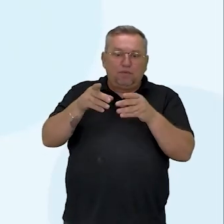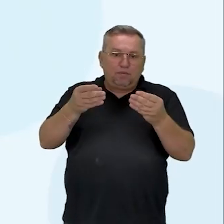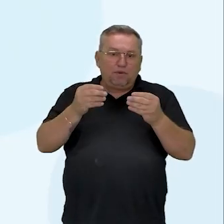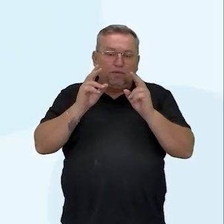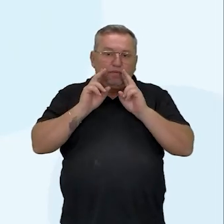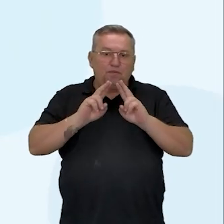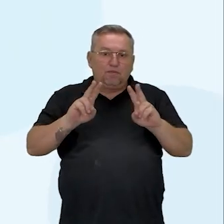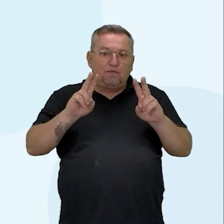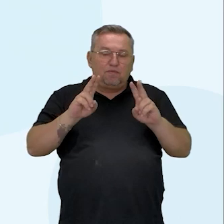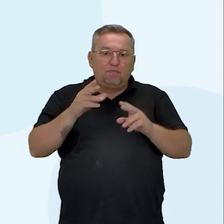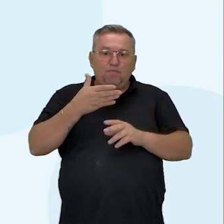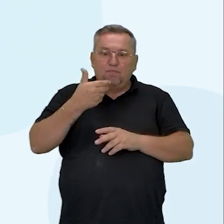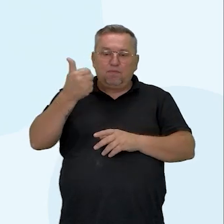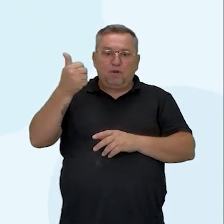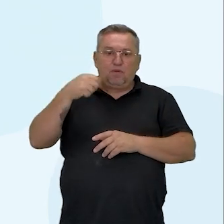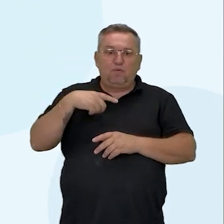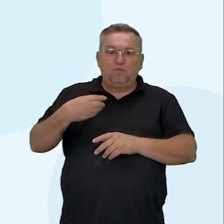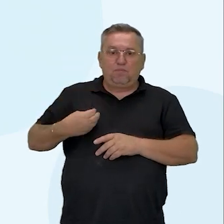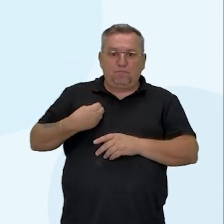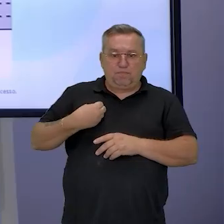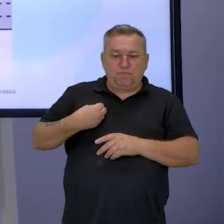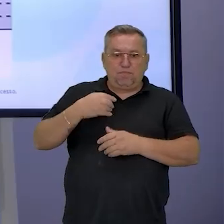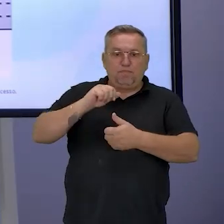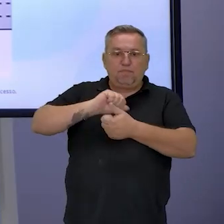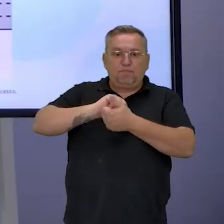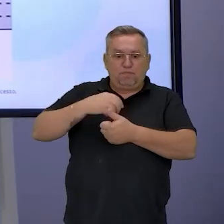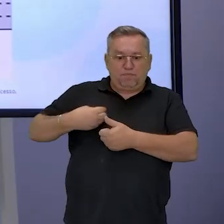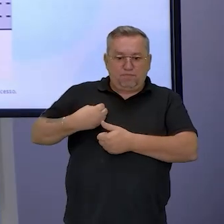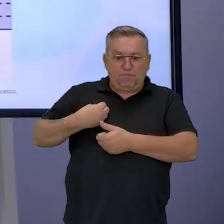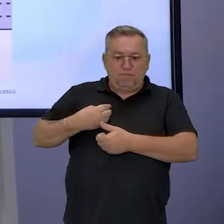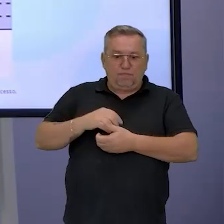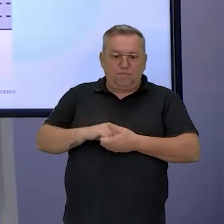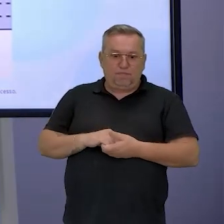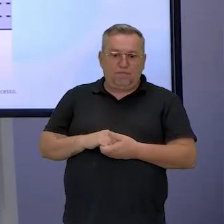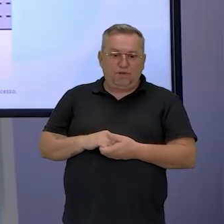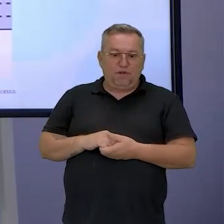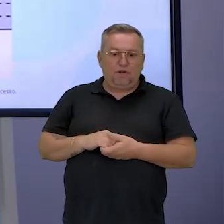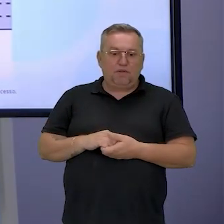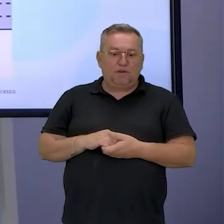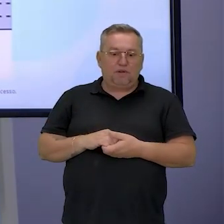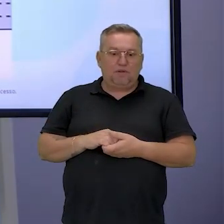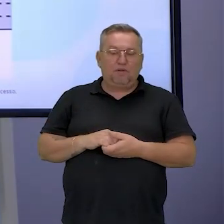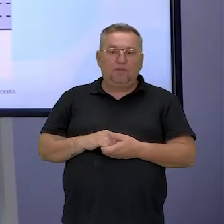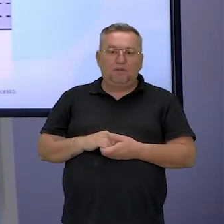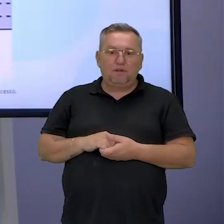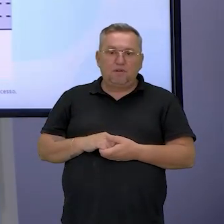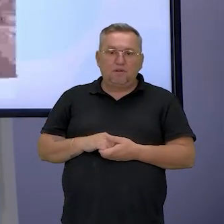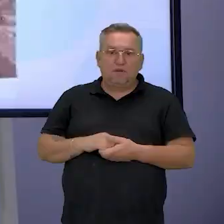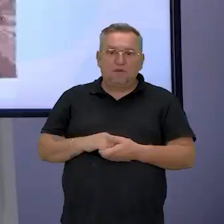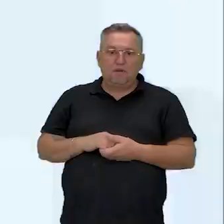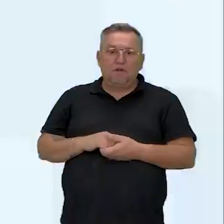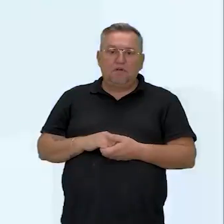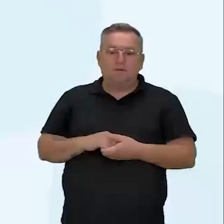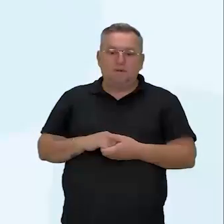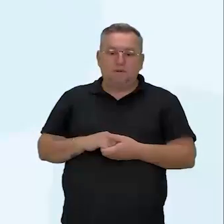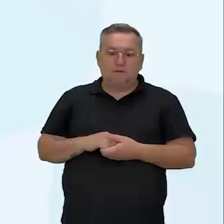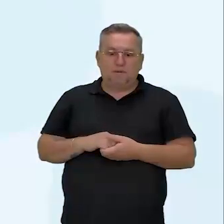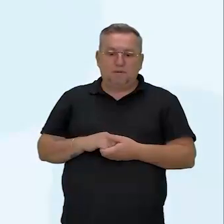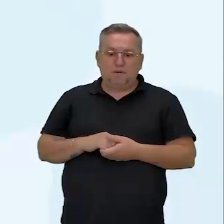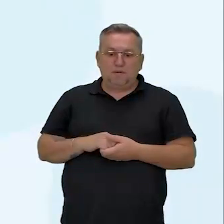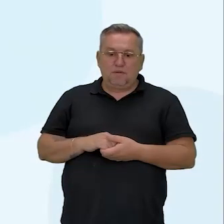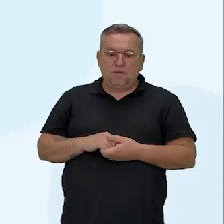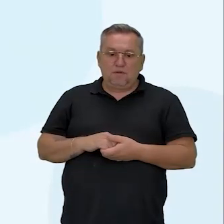aí fascinante de melhoria de qualidade de vida. Tá acabando a aula? Bota no LED o próximo, vamos correr aqui,